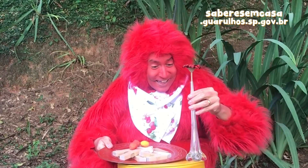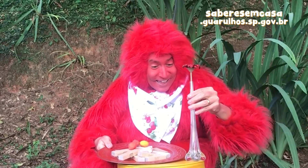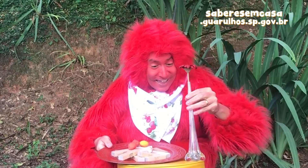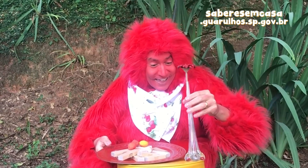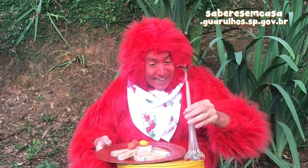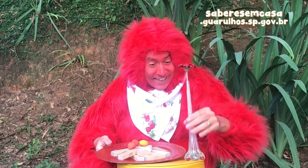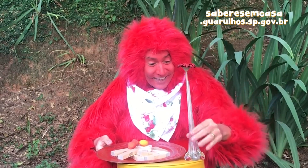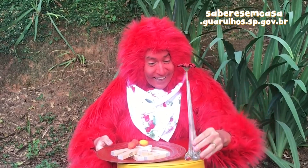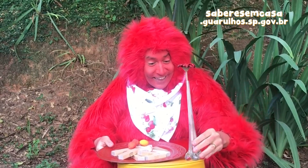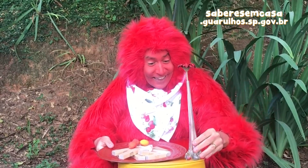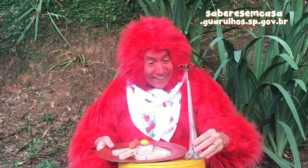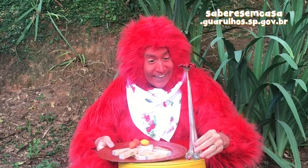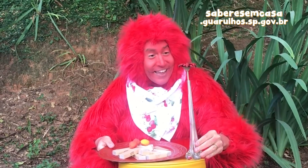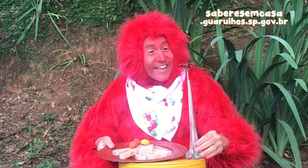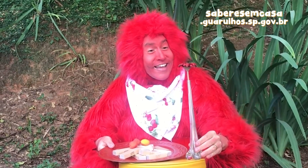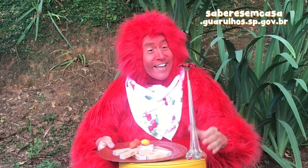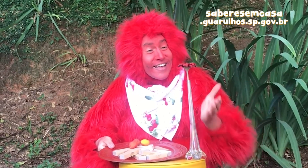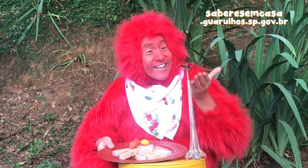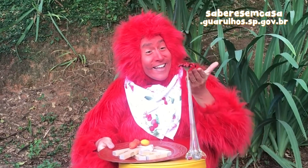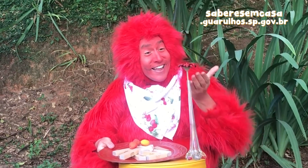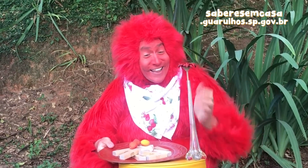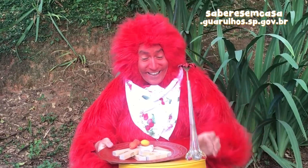A florzinha.